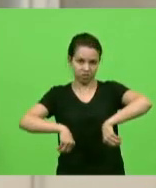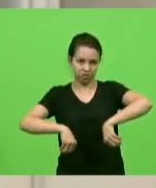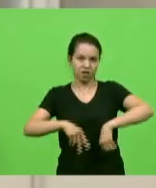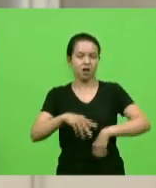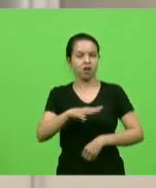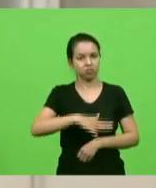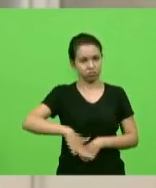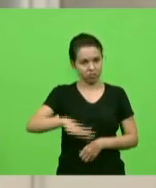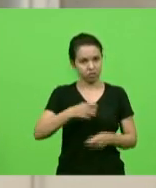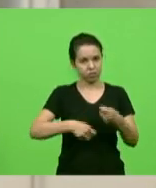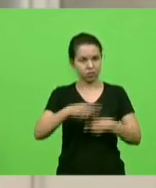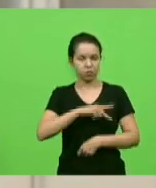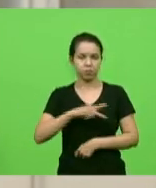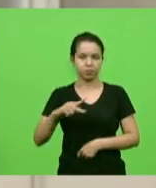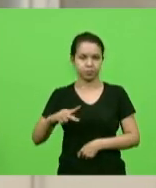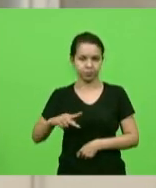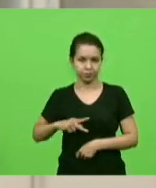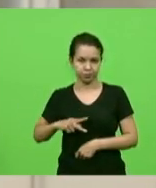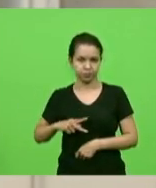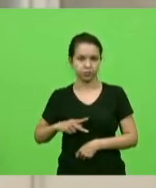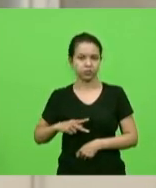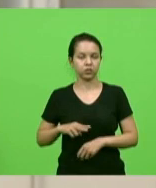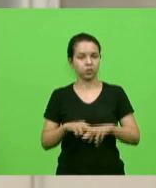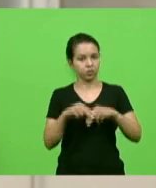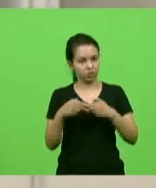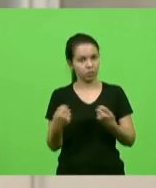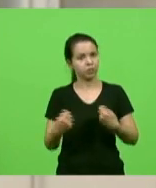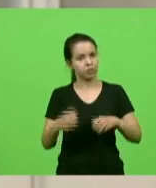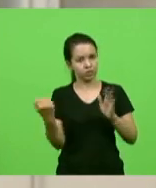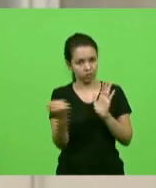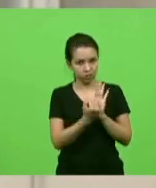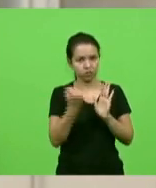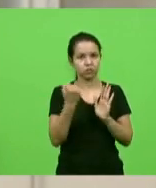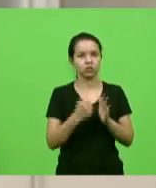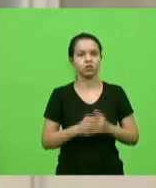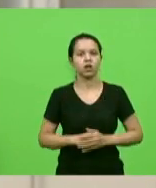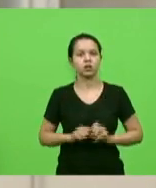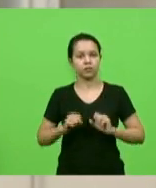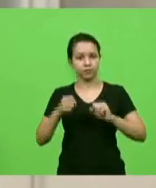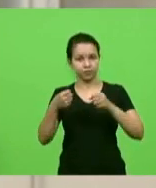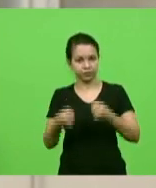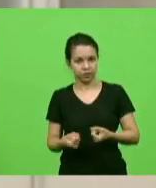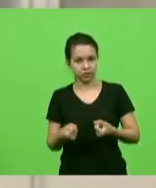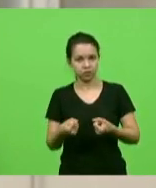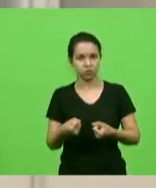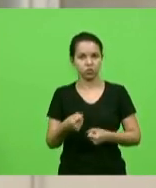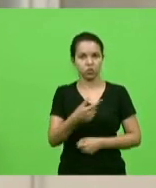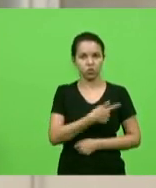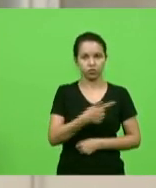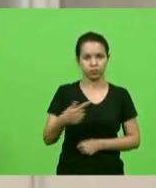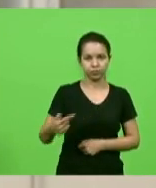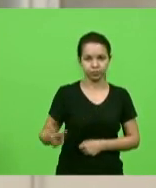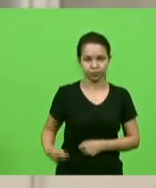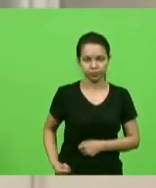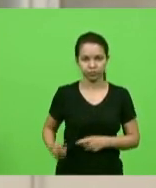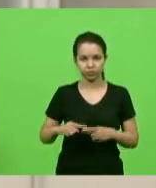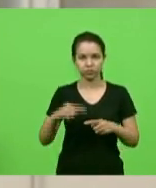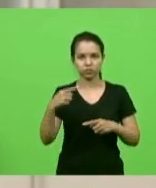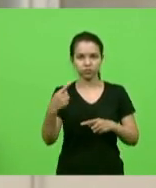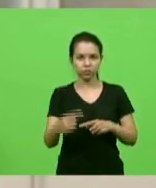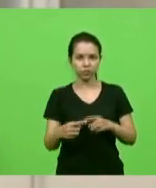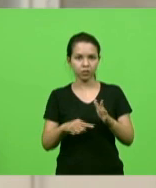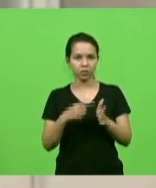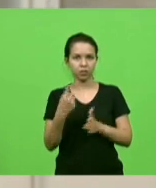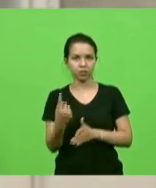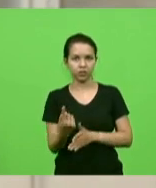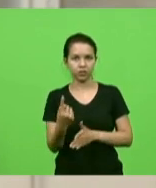vistas a esse em Foco da questão merece registro que a defesa do governador após a suspensão da